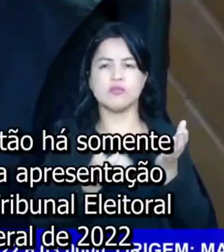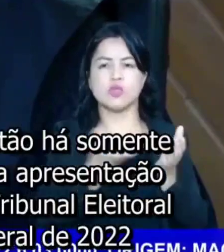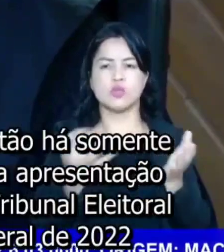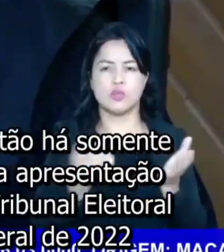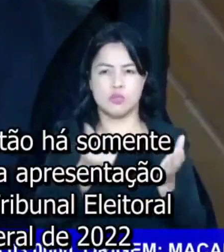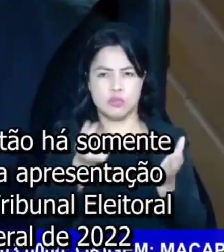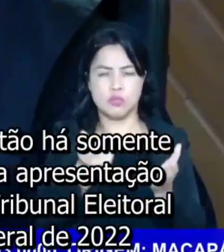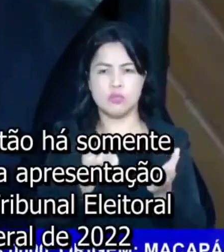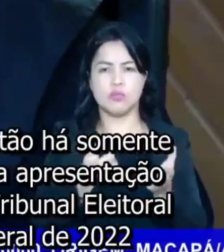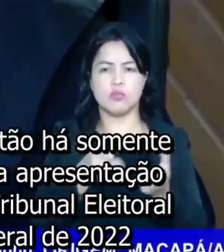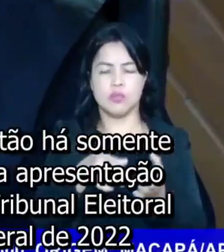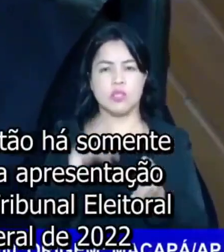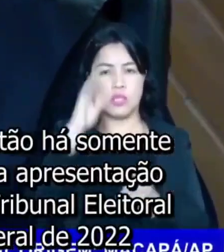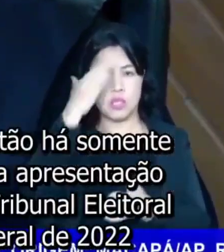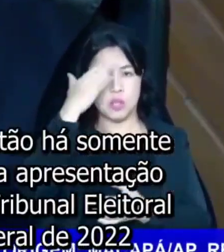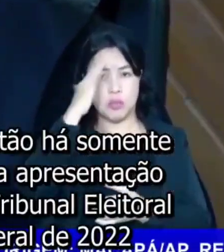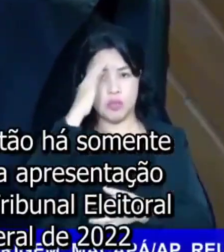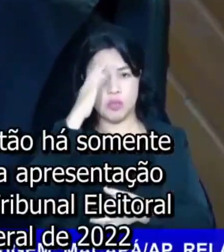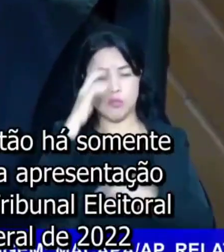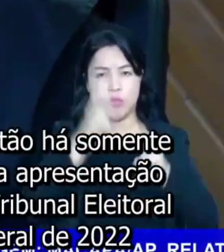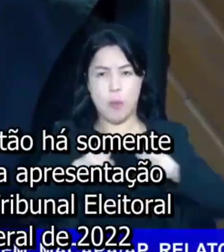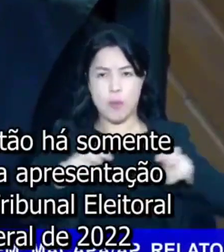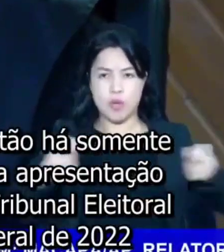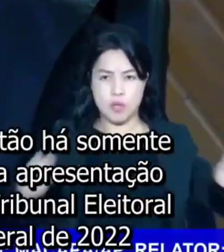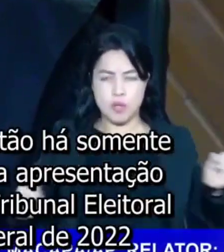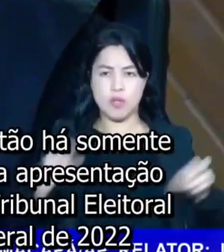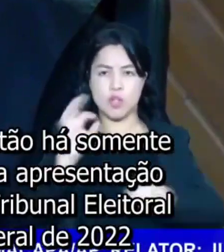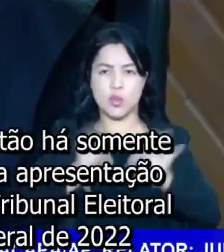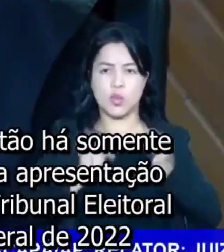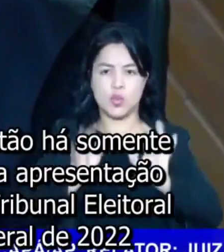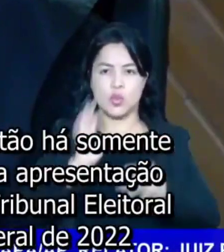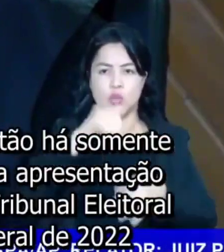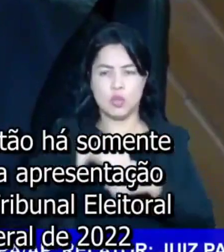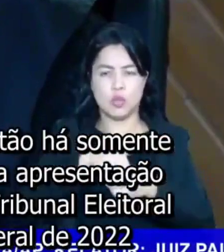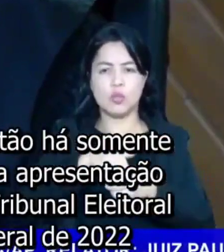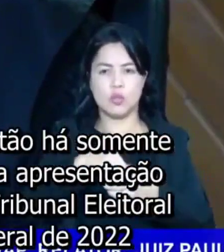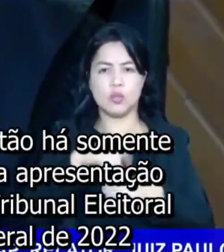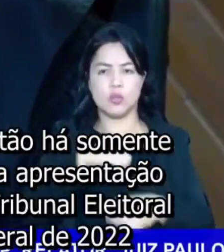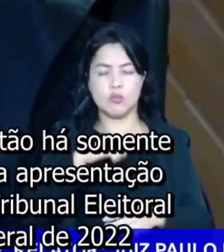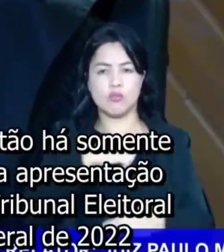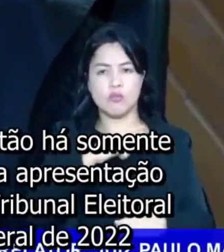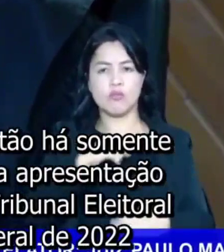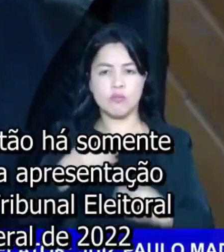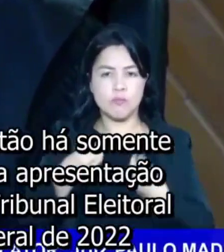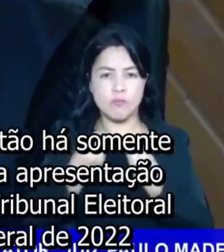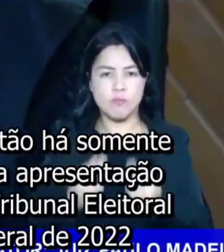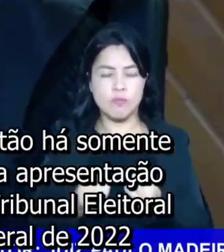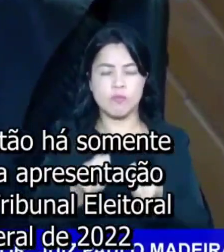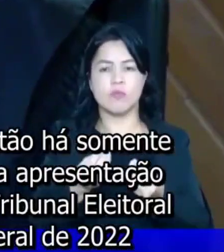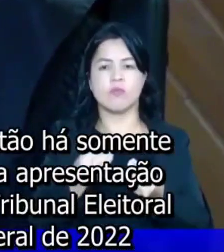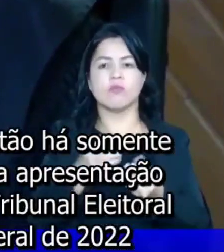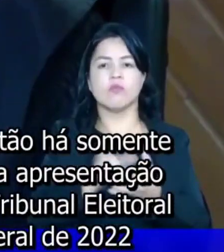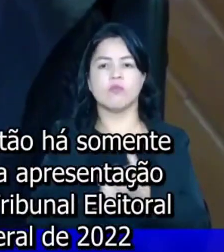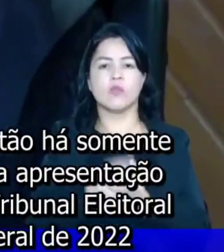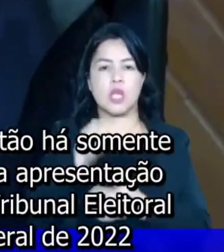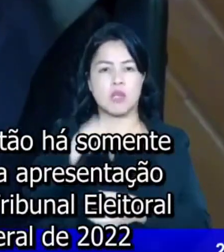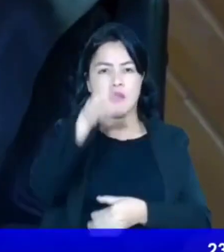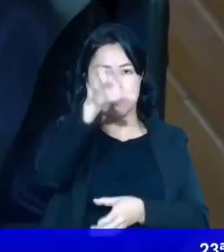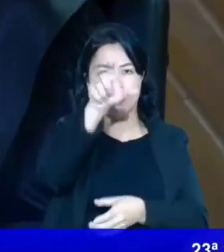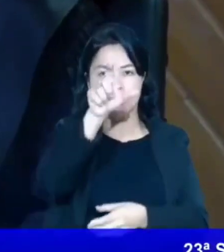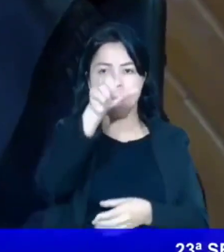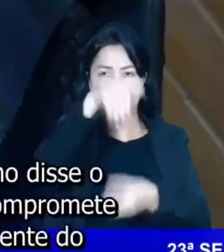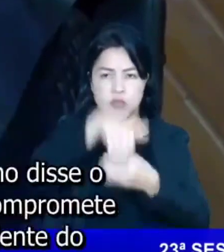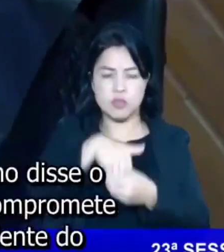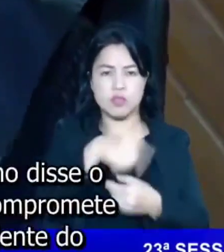linha de entendimento aqui do Tribunal Eleitoral, inclusive aplicado em outros casos nessa eleição geral